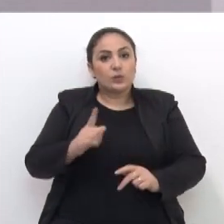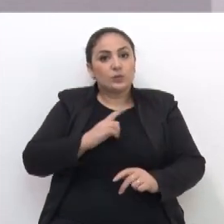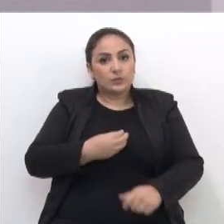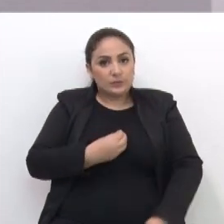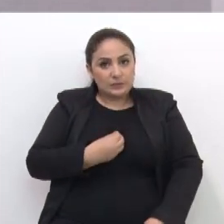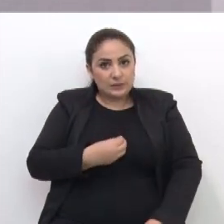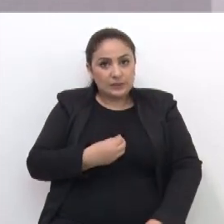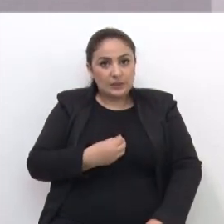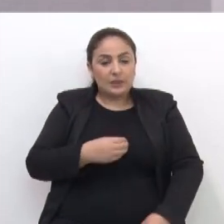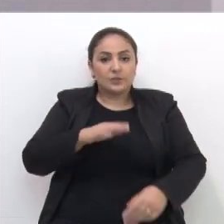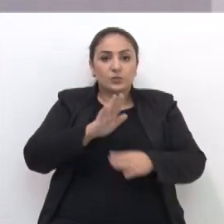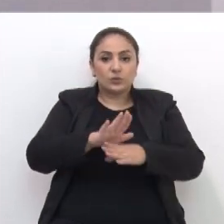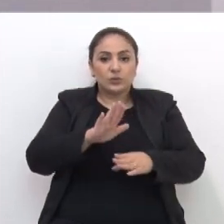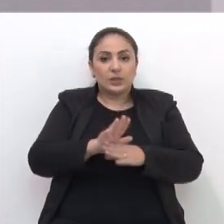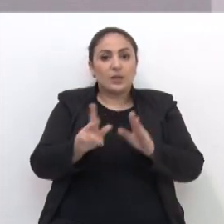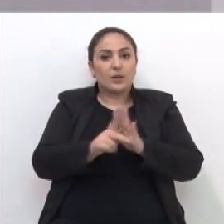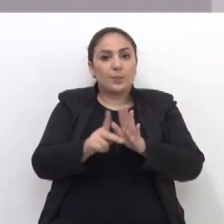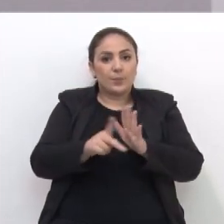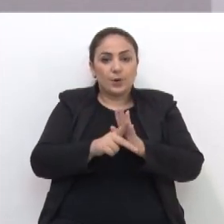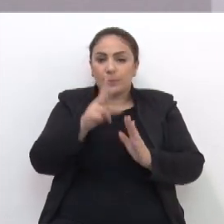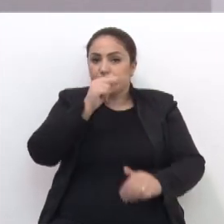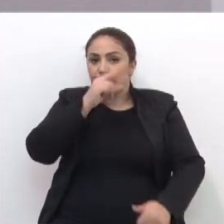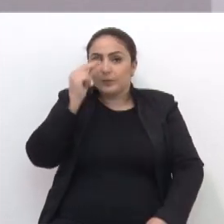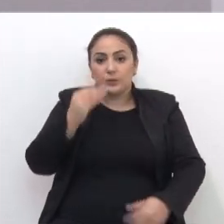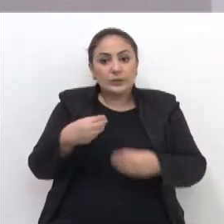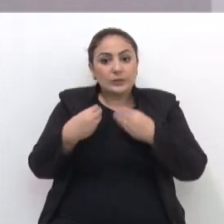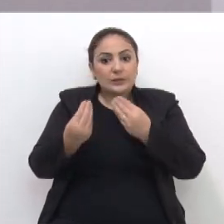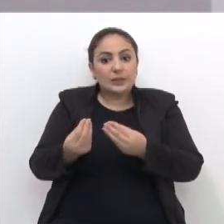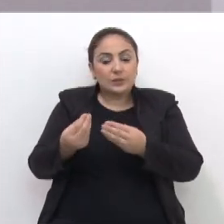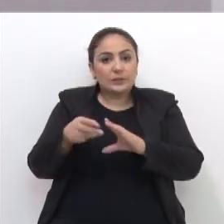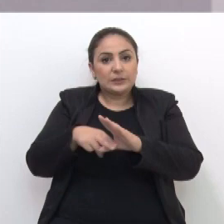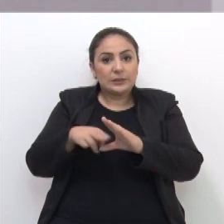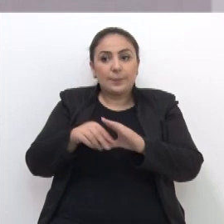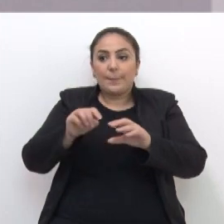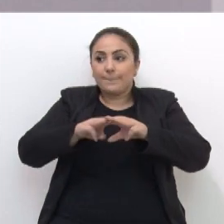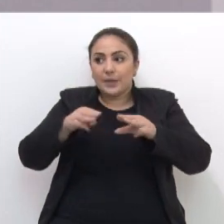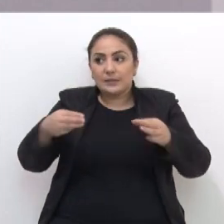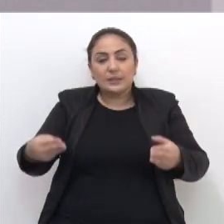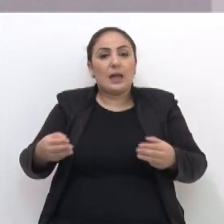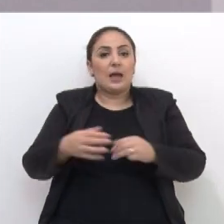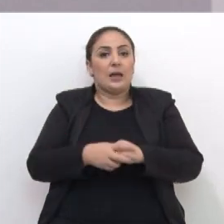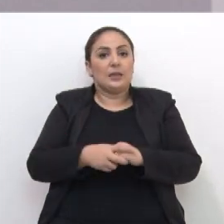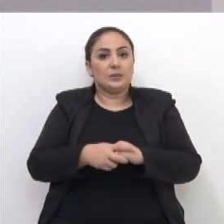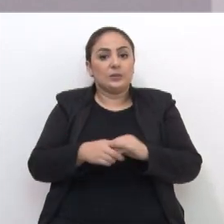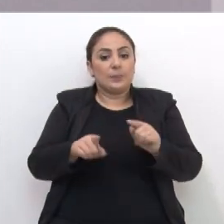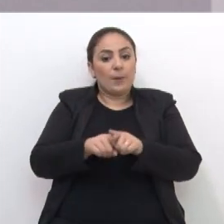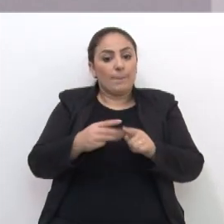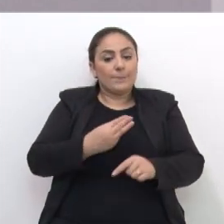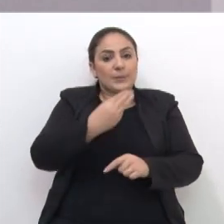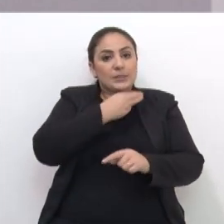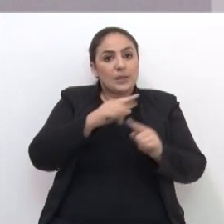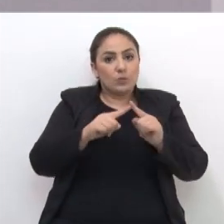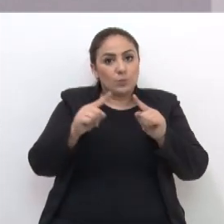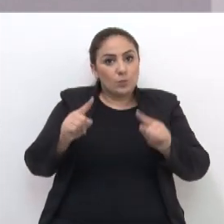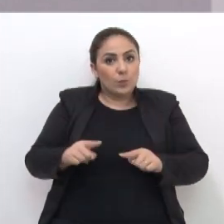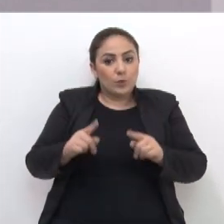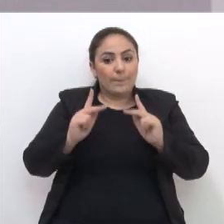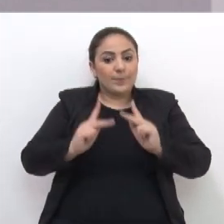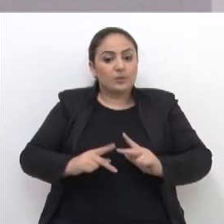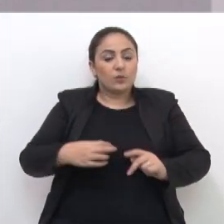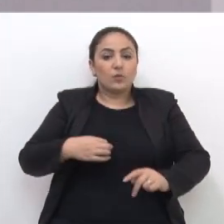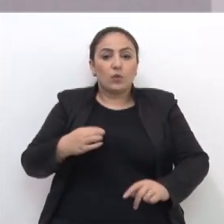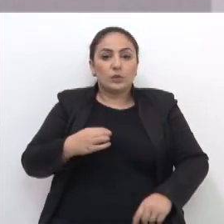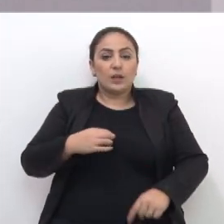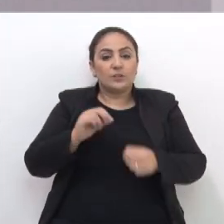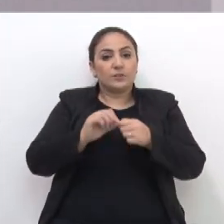que tenha sido feito um esforço para que tudo transcorresse normalmente, nós tivemos 5 sessões eleitorais, espalhadas